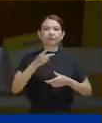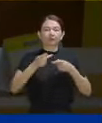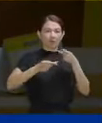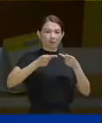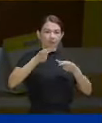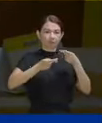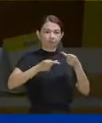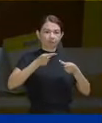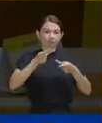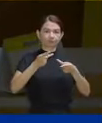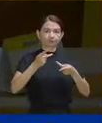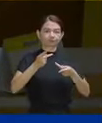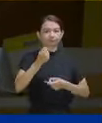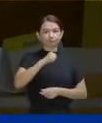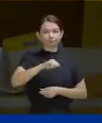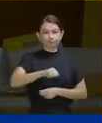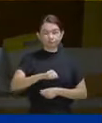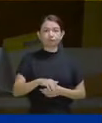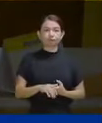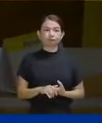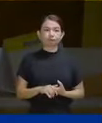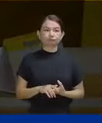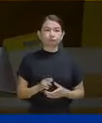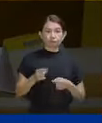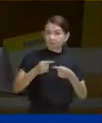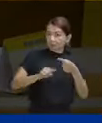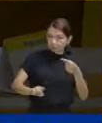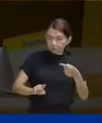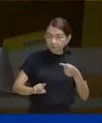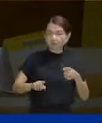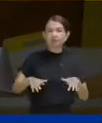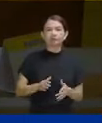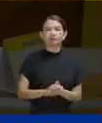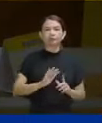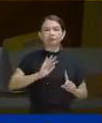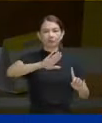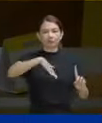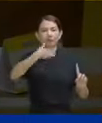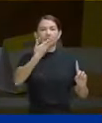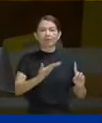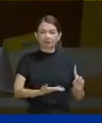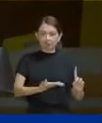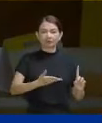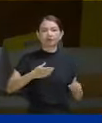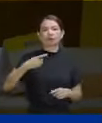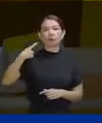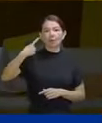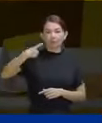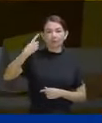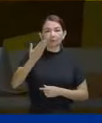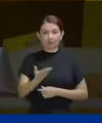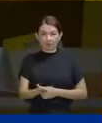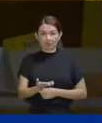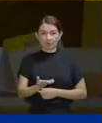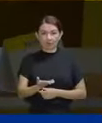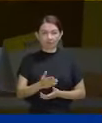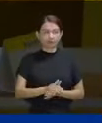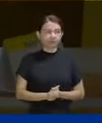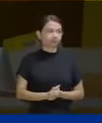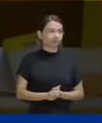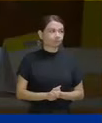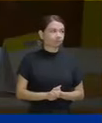oral, não havendo objeção, em homenagem ao ilustre advogado, eu tenho objeção,